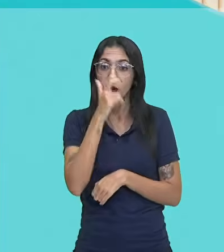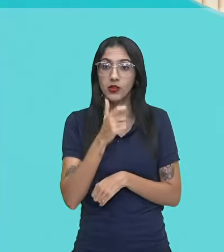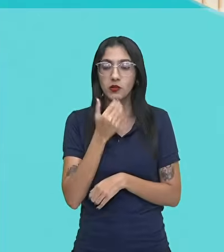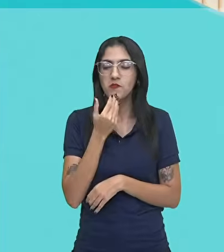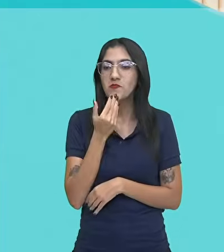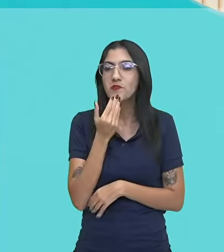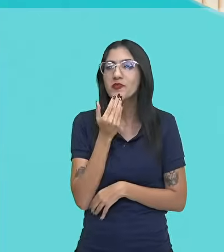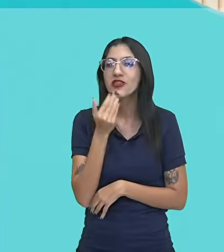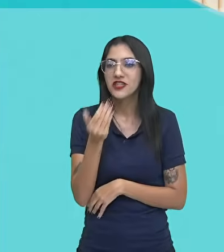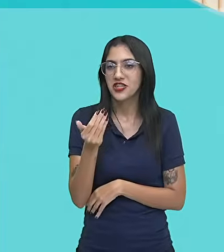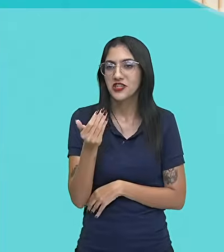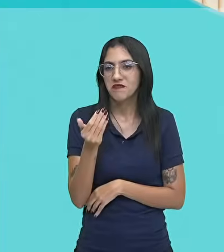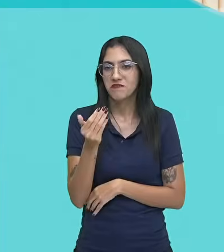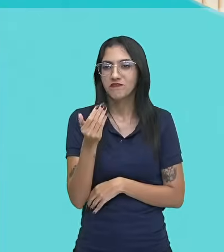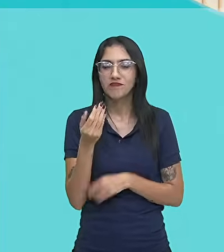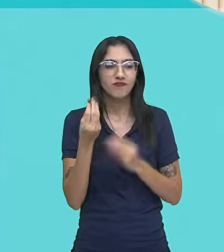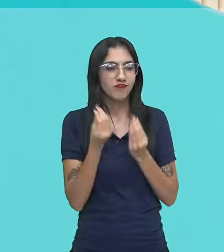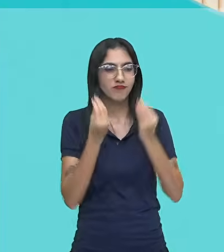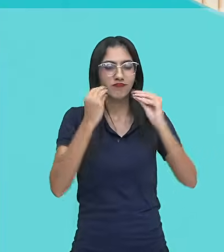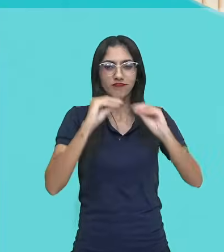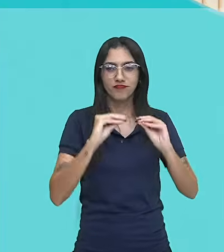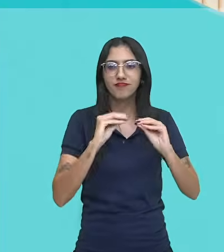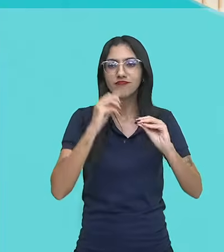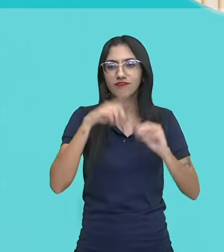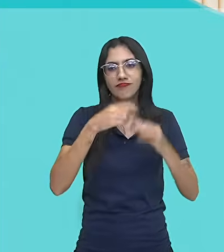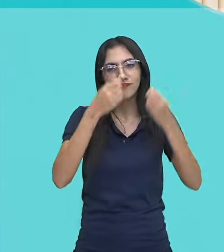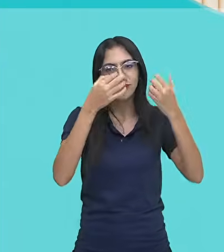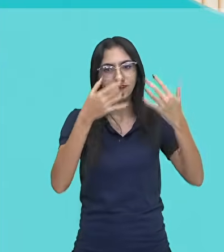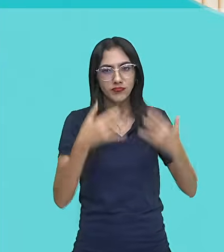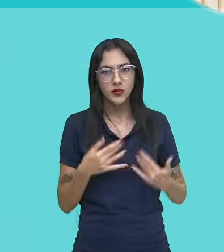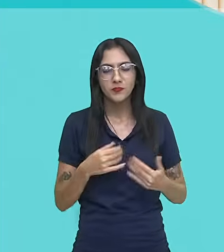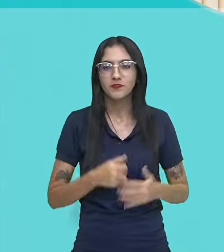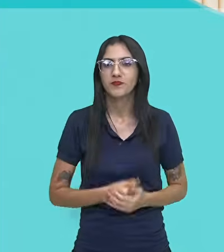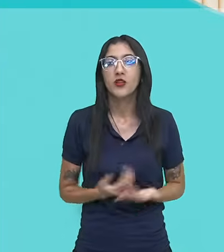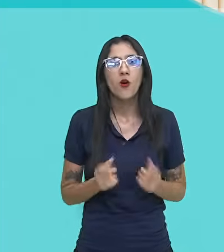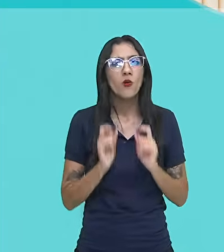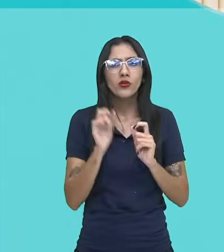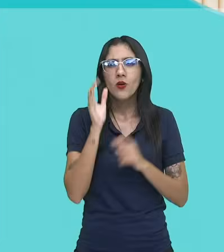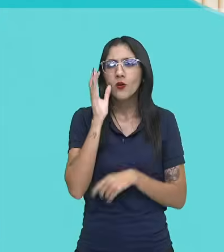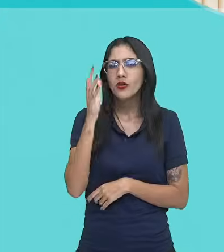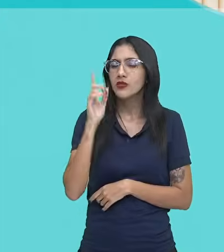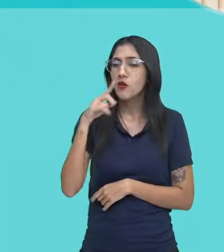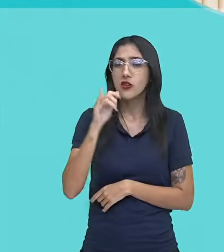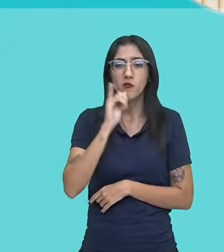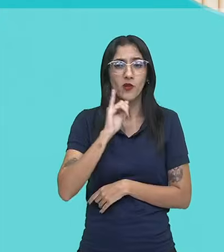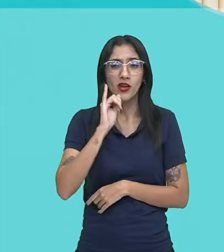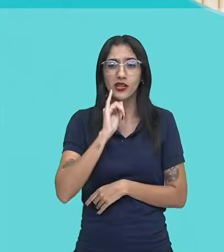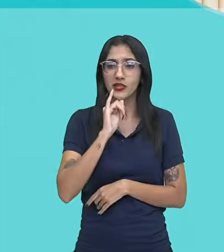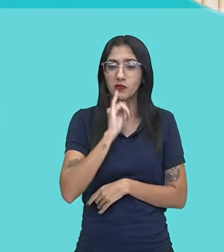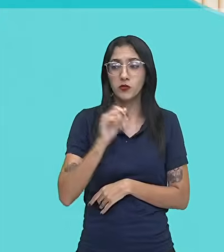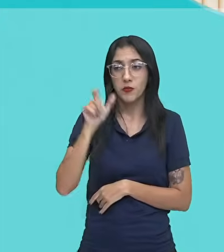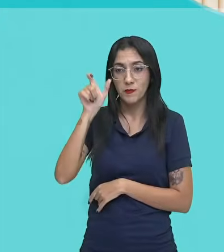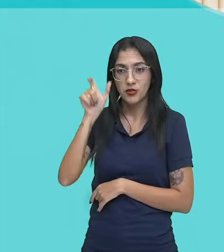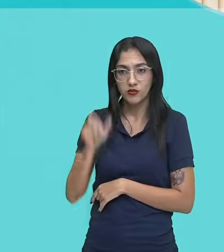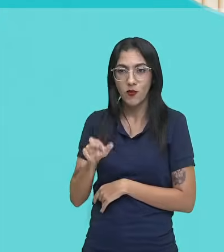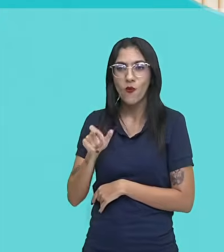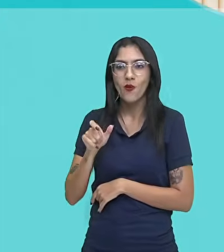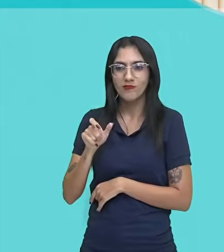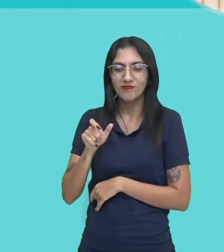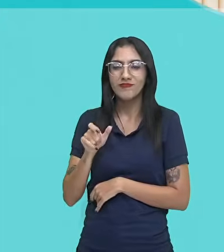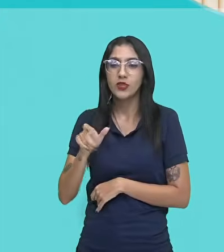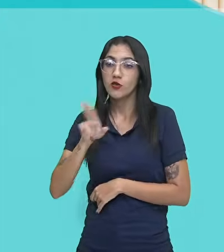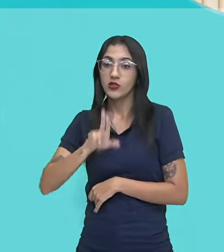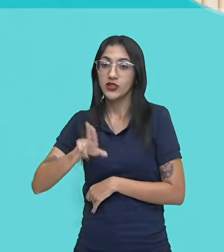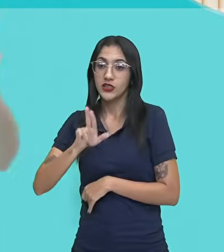pudesse produzir aqui o vídeo com vocês, falar a respeito dele. E o que acontece? É um clássico exemplo de um youtuber, né, de um